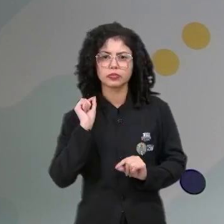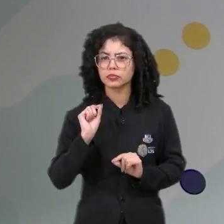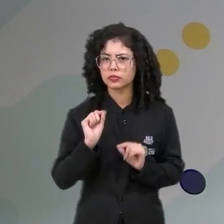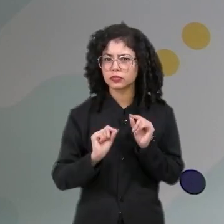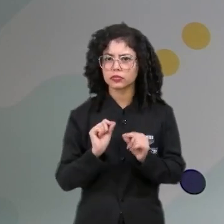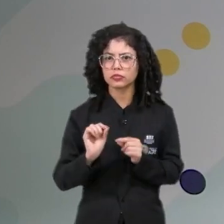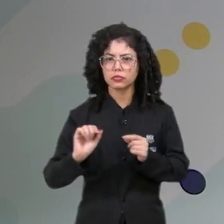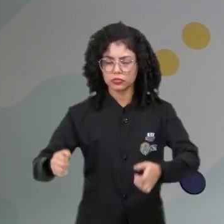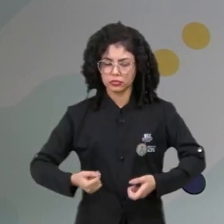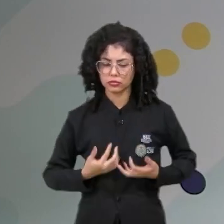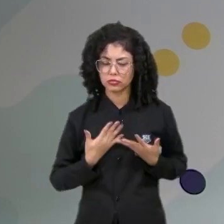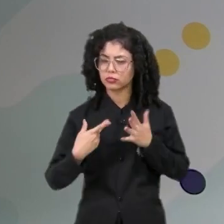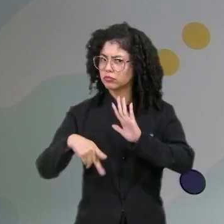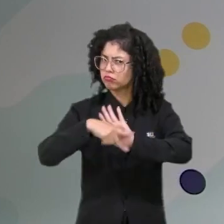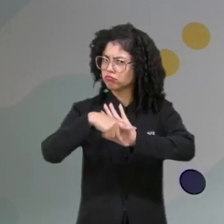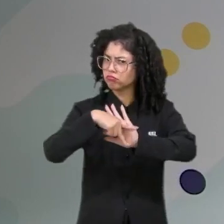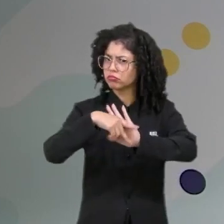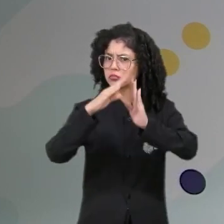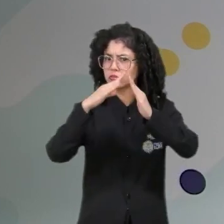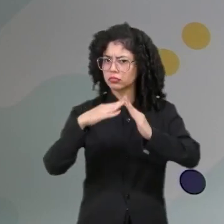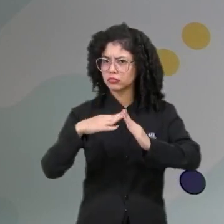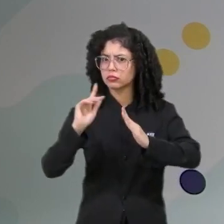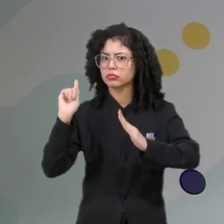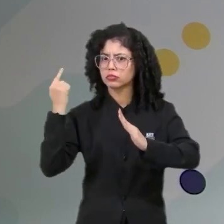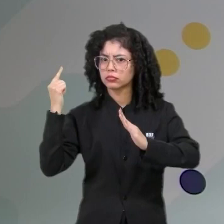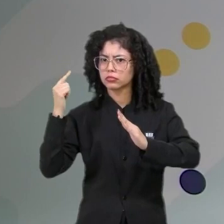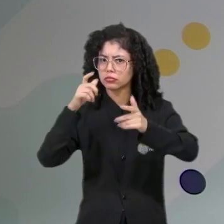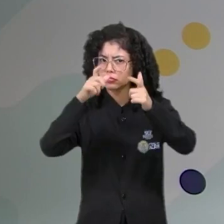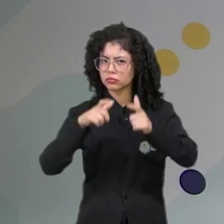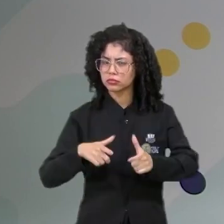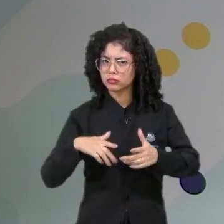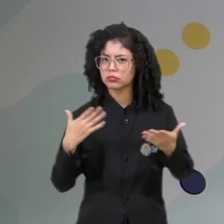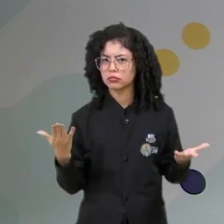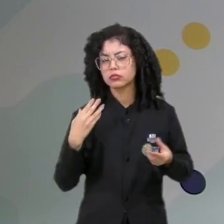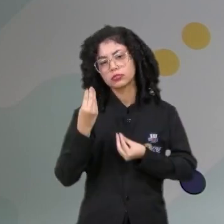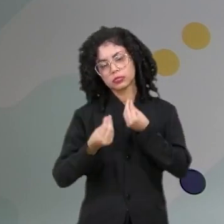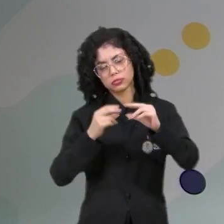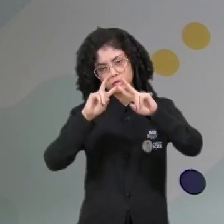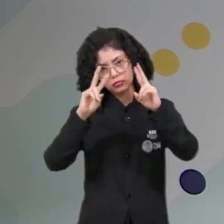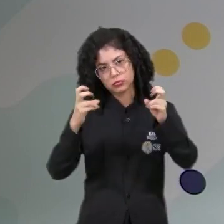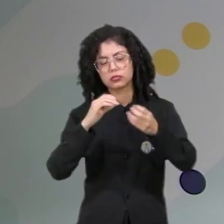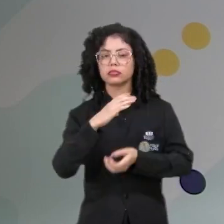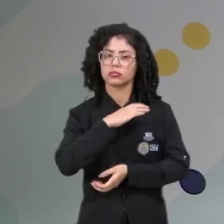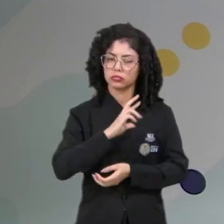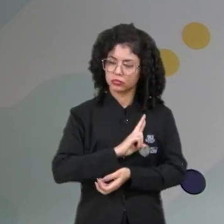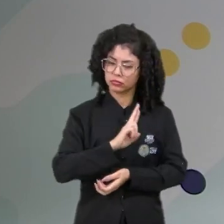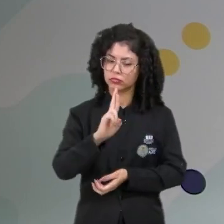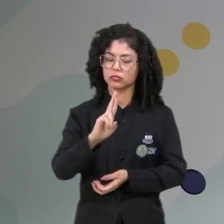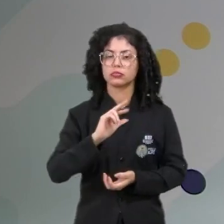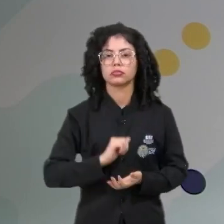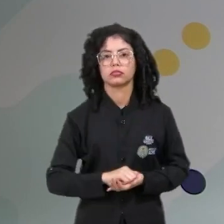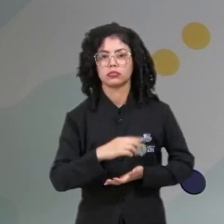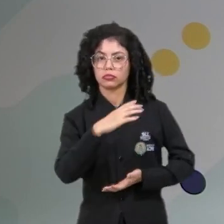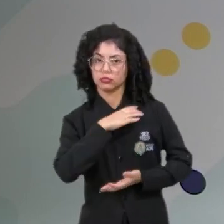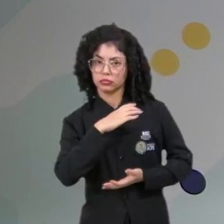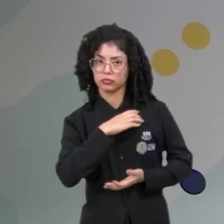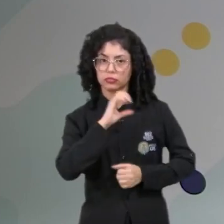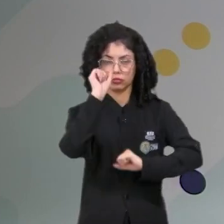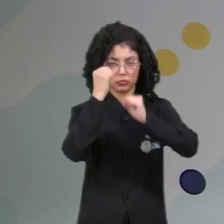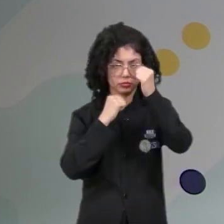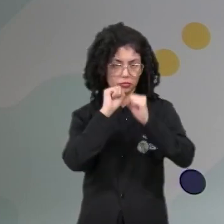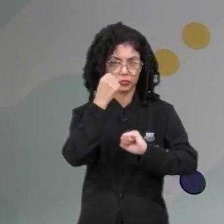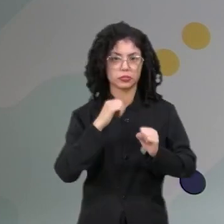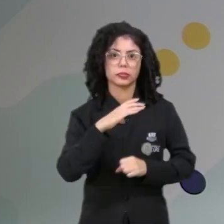mais aflorado naquele espaço geográfico, tá? Que vai trazer o título aí, como vocês viram, cidades religiosas, cidades